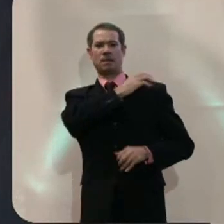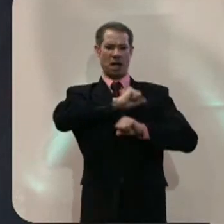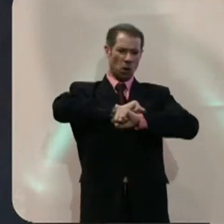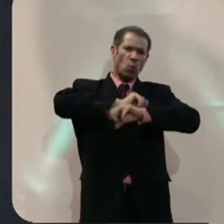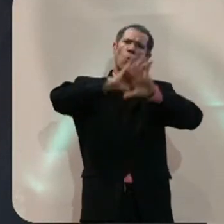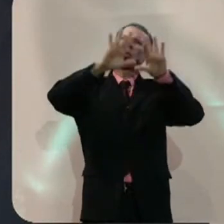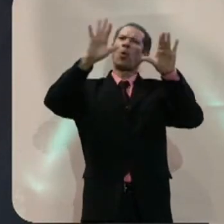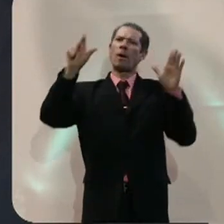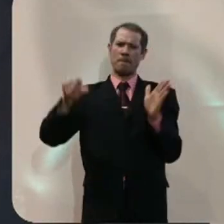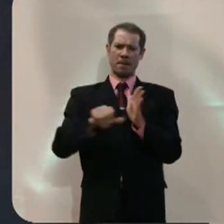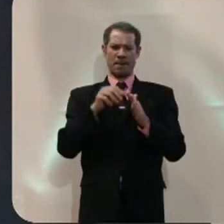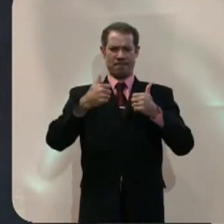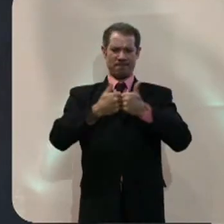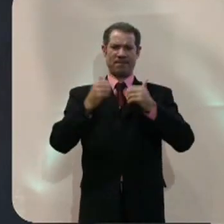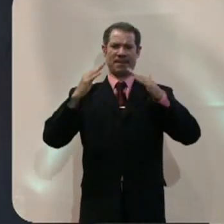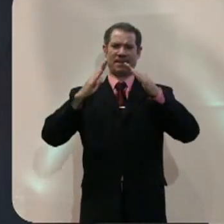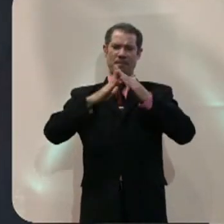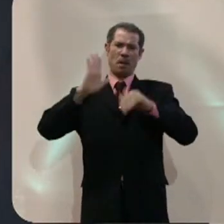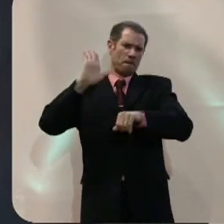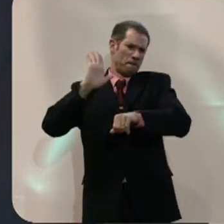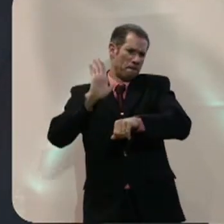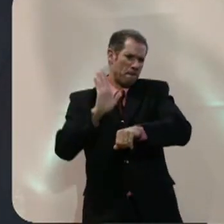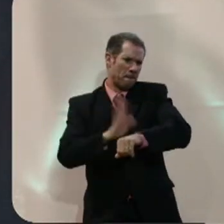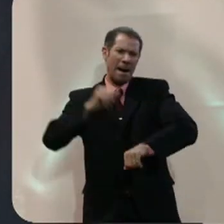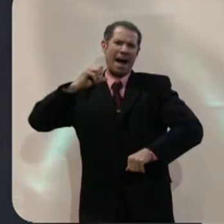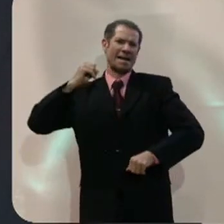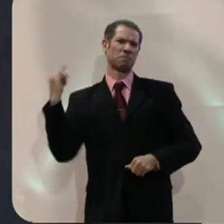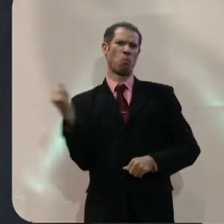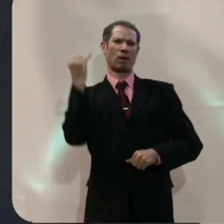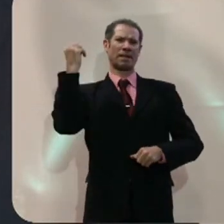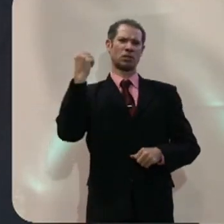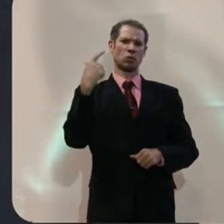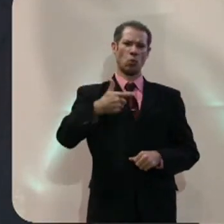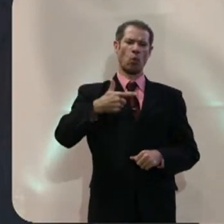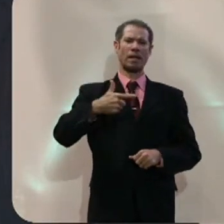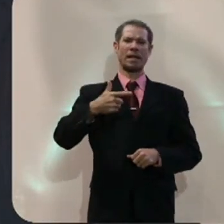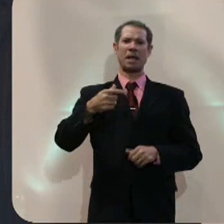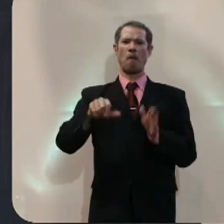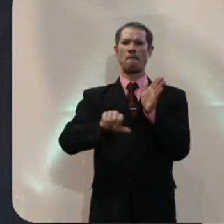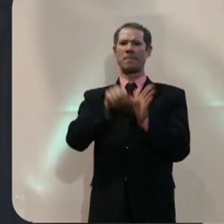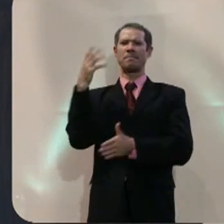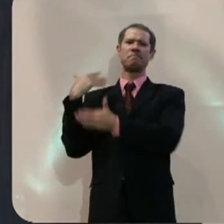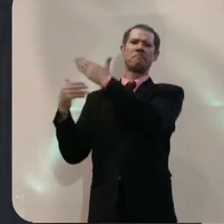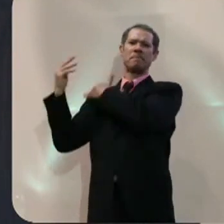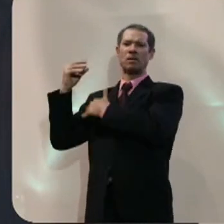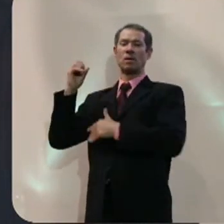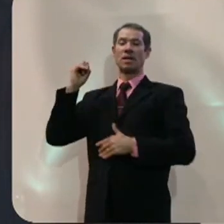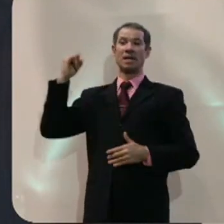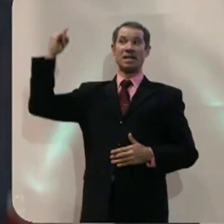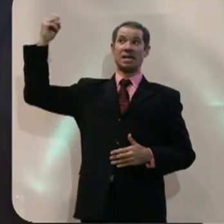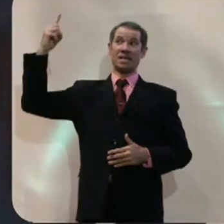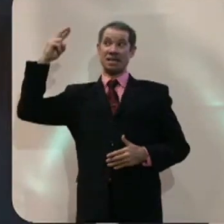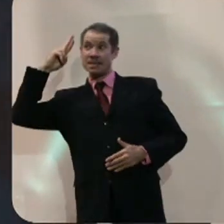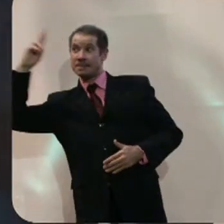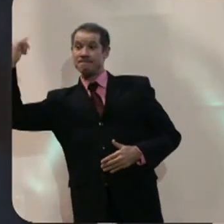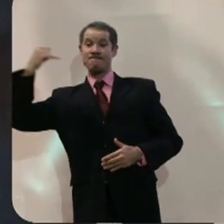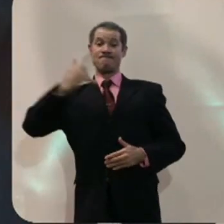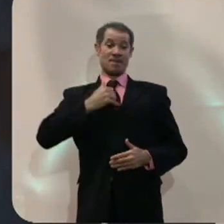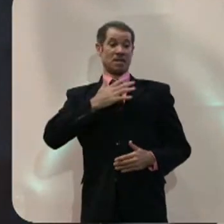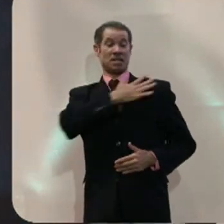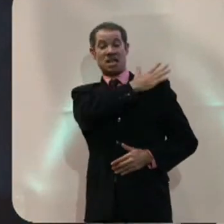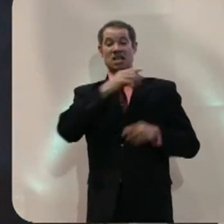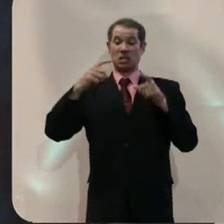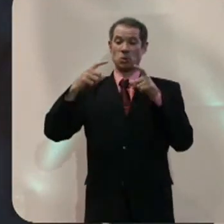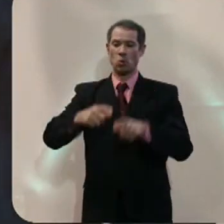novo templo será maior do que a do antigo, diz o Senhor dos exércitos. E nesse lugar